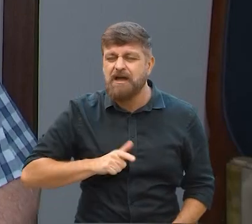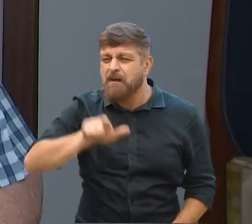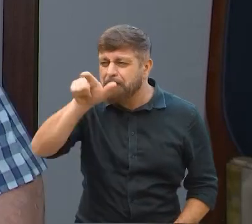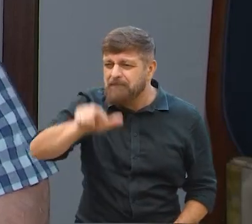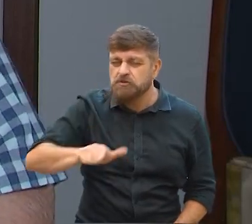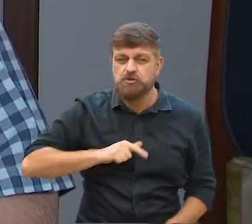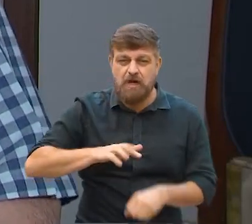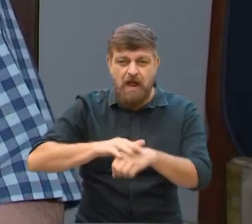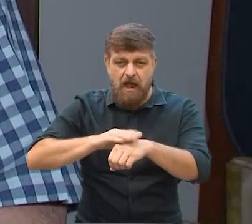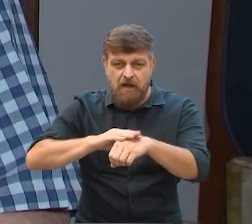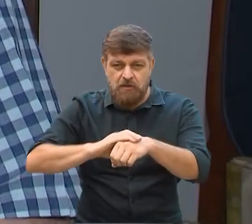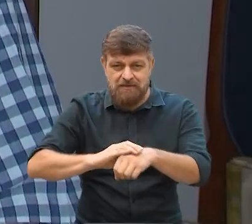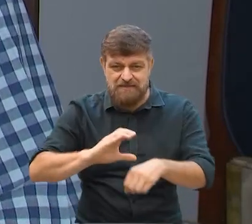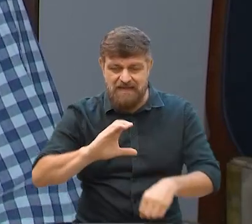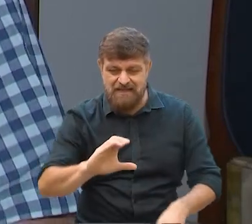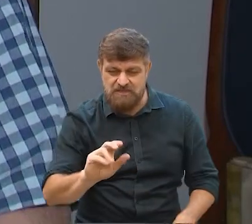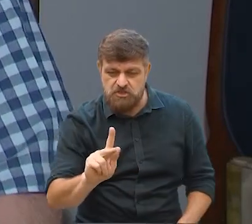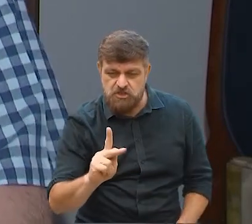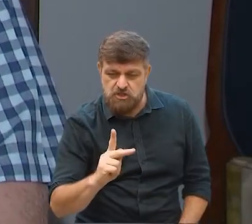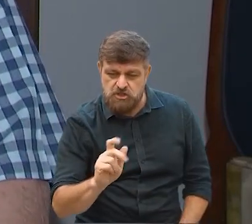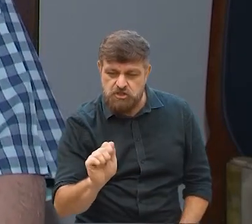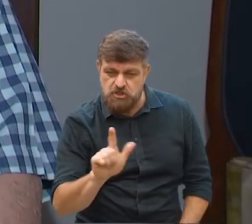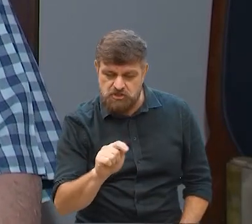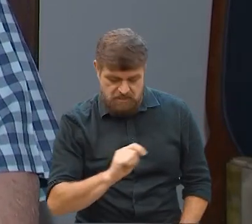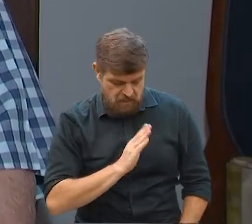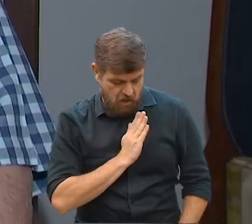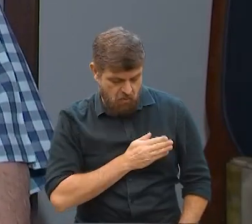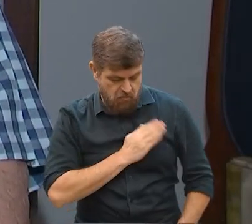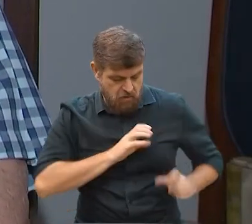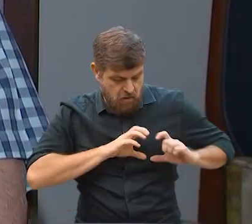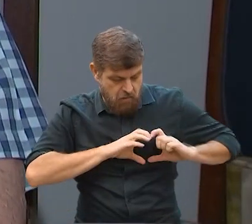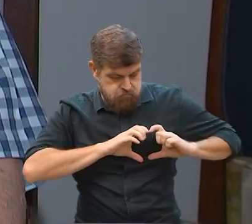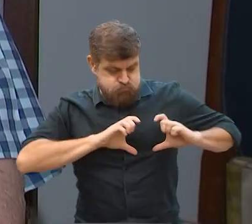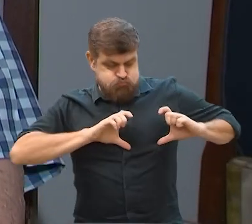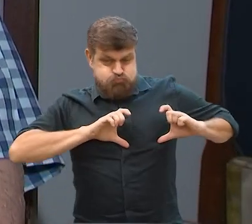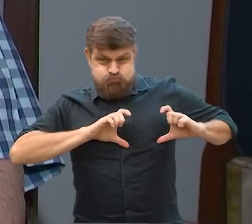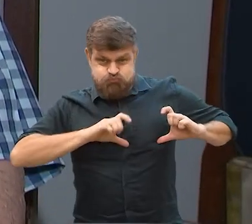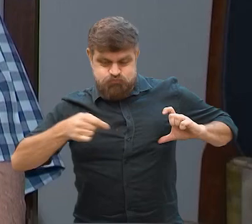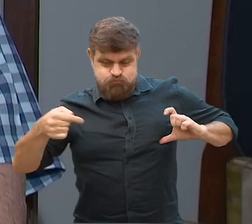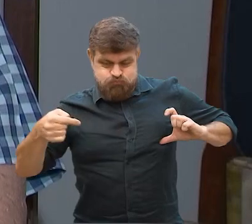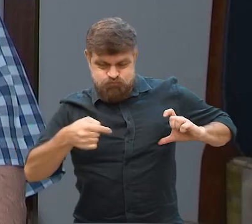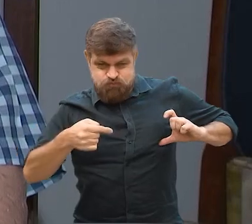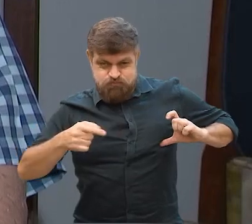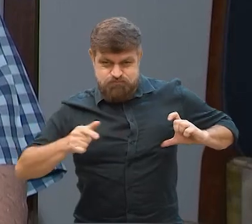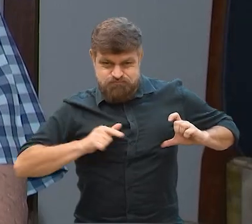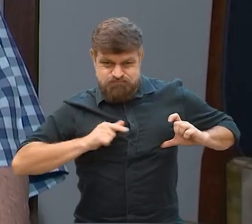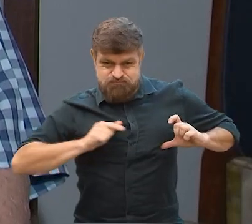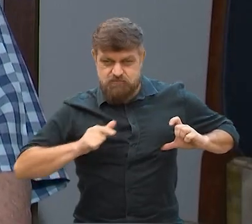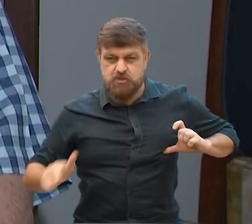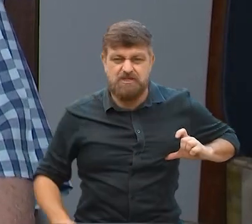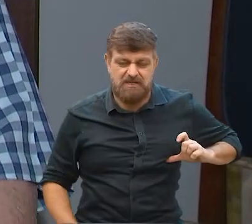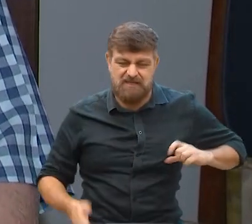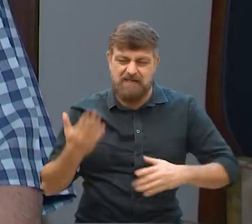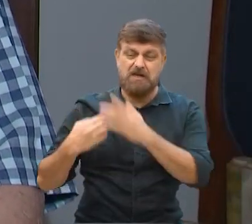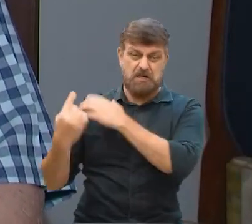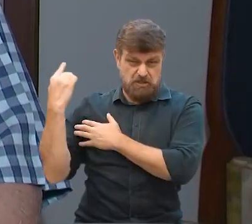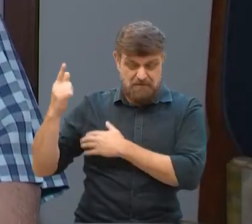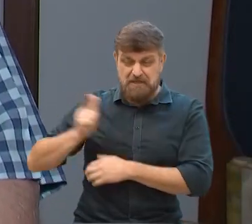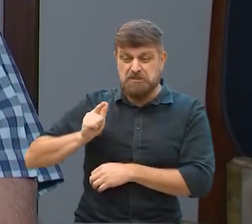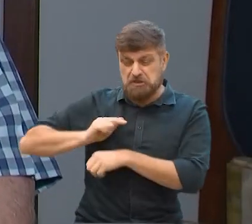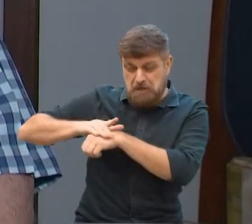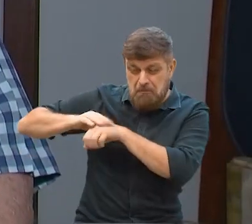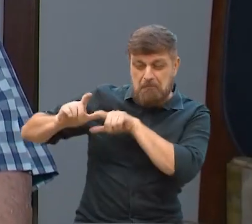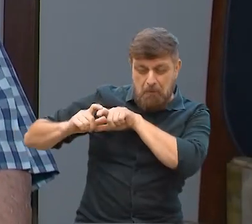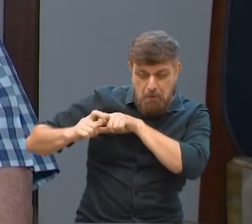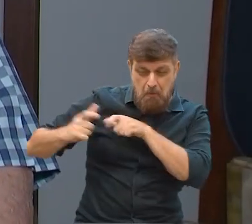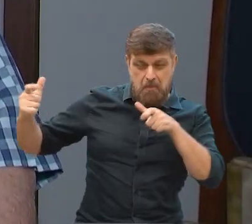de Chagas, a famosa doença do barbeiro. Está acabando onde eles ficavam, o habitat, né, que era o forro de madeira, a